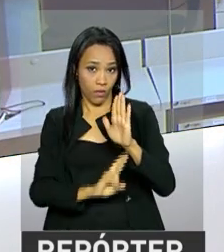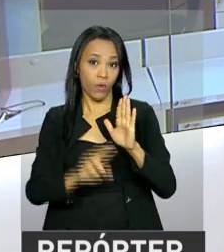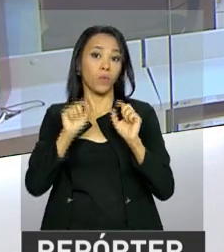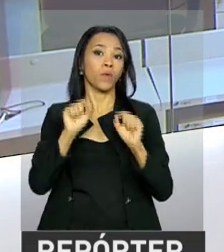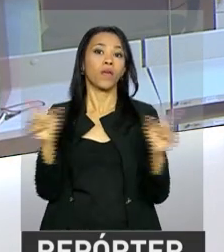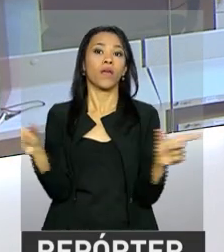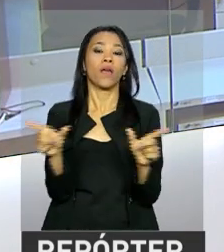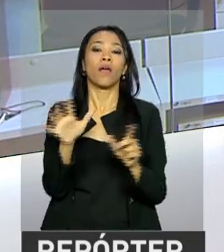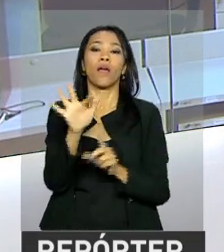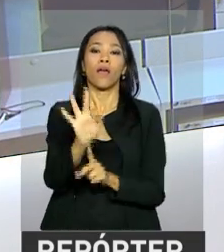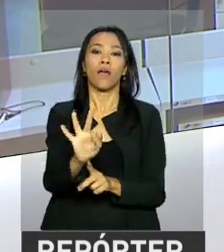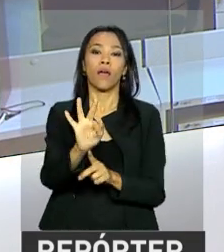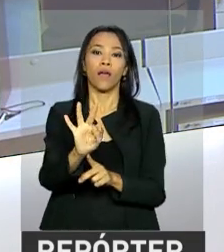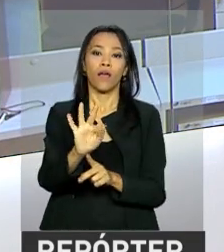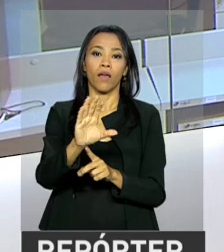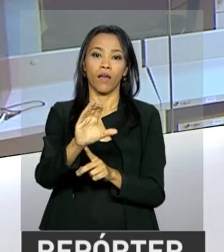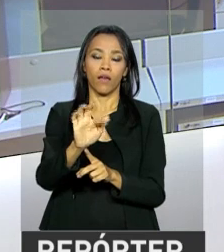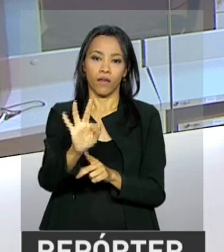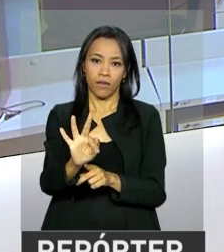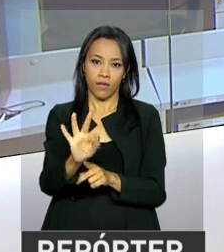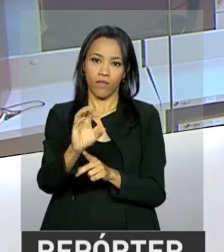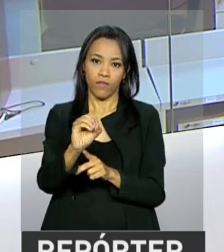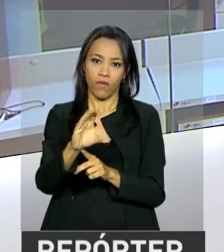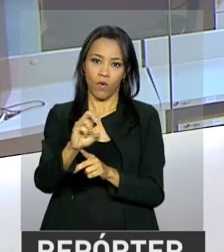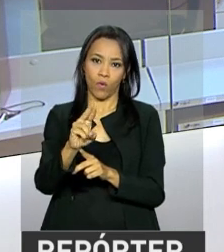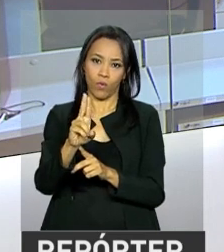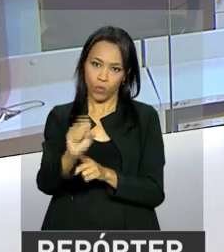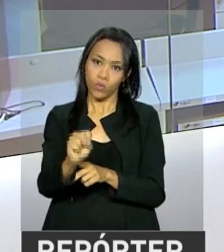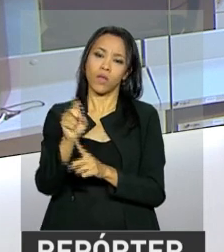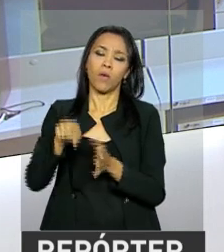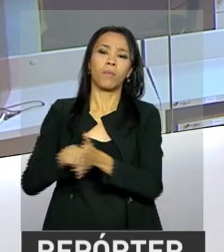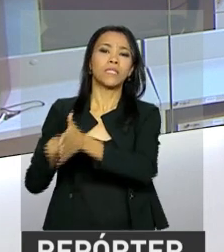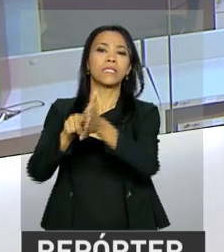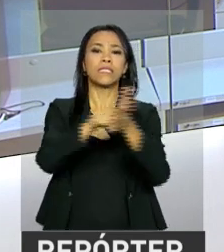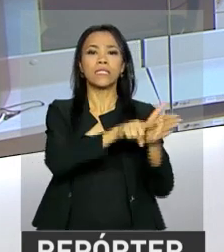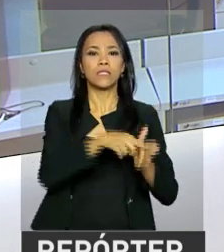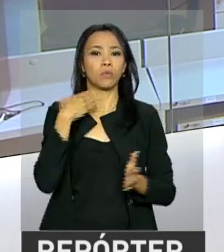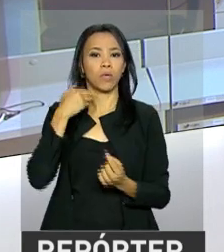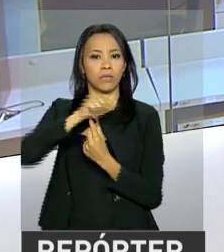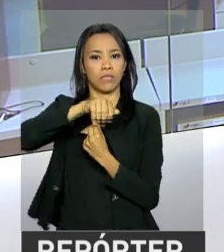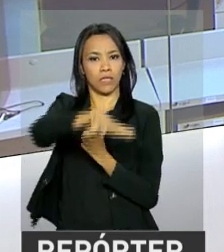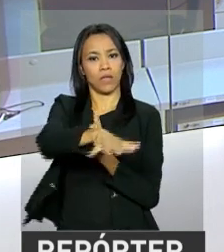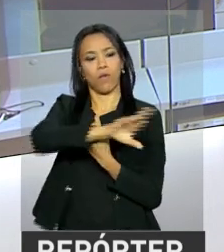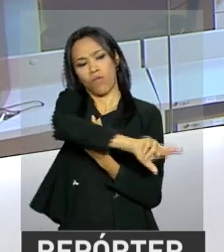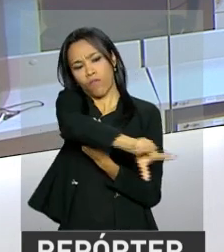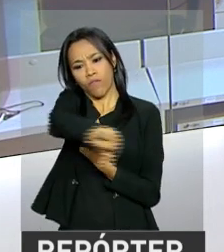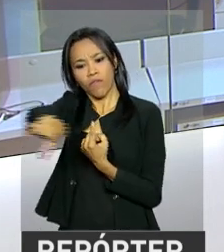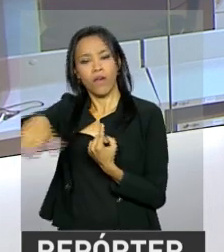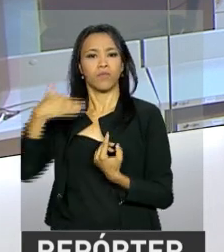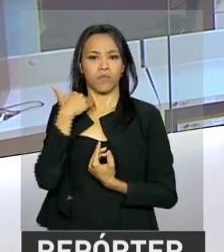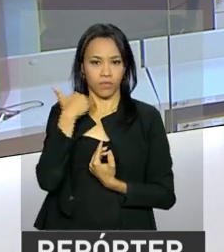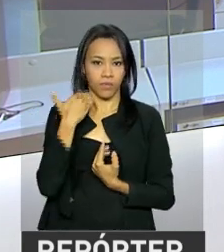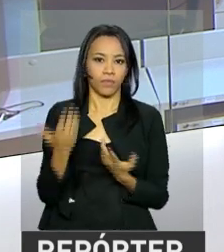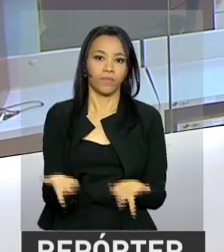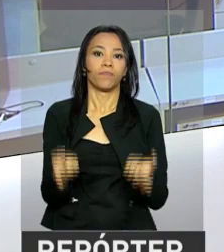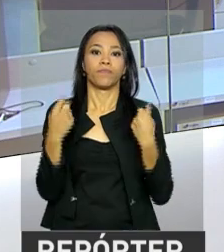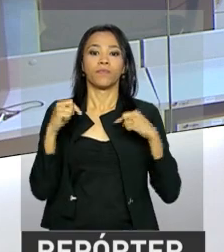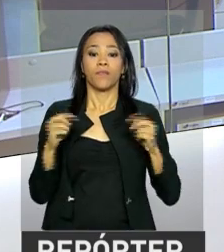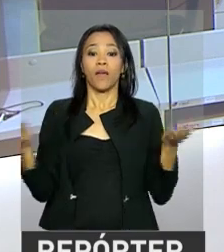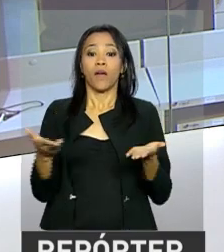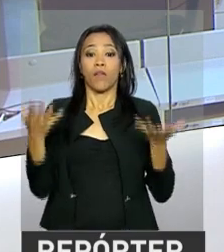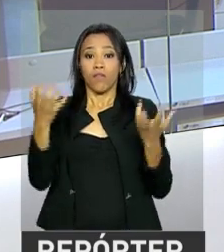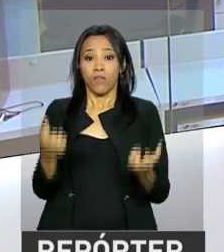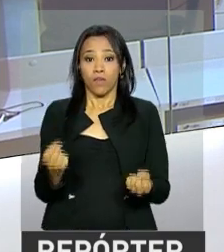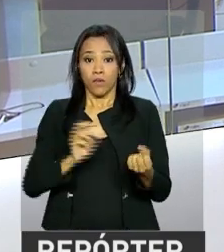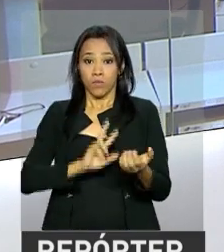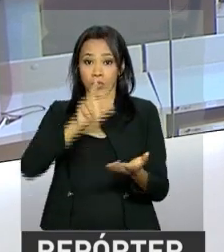feita toda semana pelo banco central com mais de 100 instituições financeiras e nós vamos agora conversar com a repórter taa dias